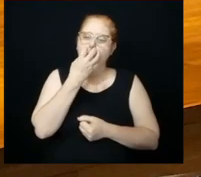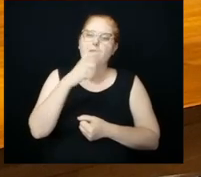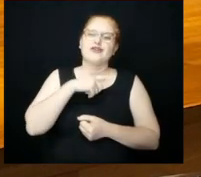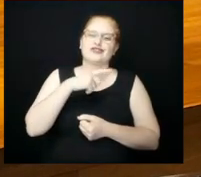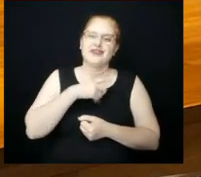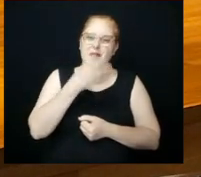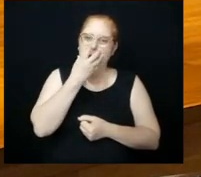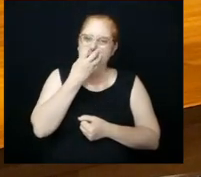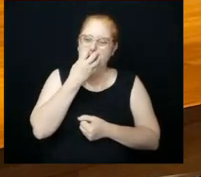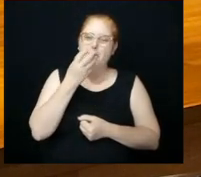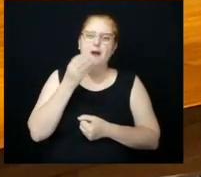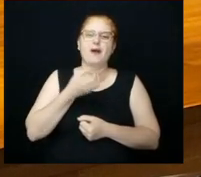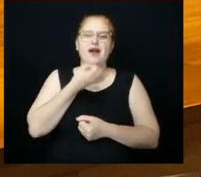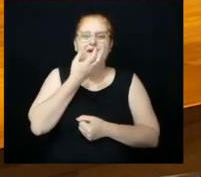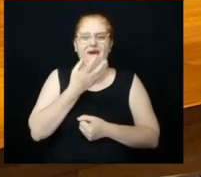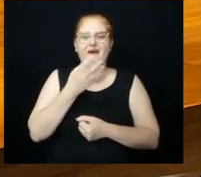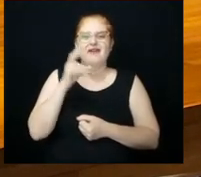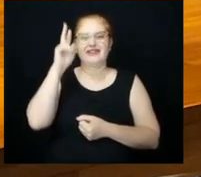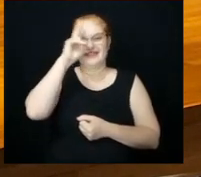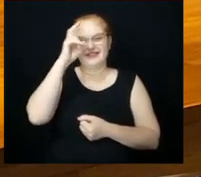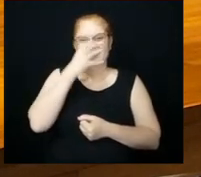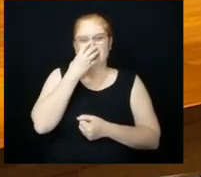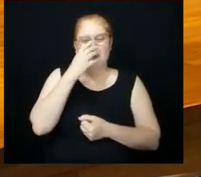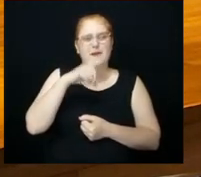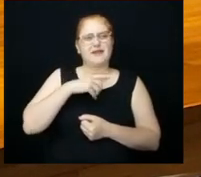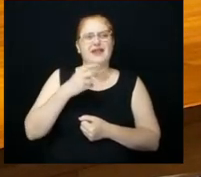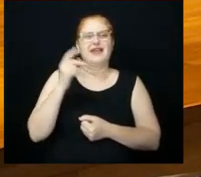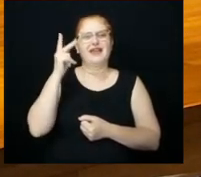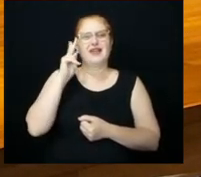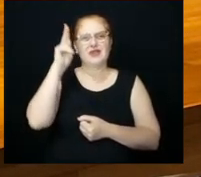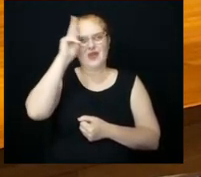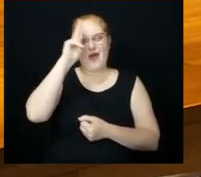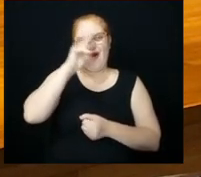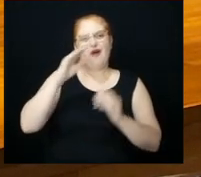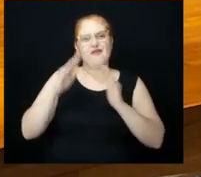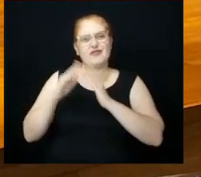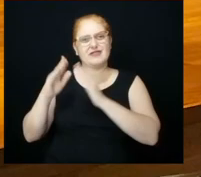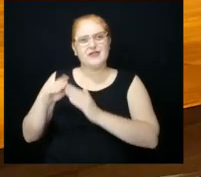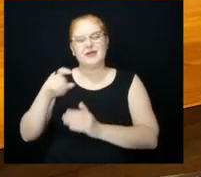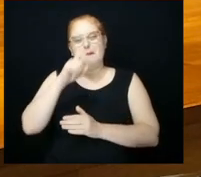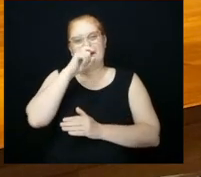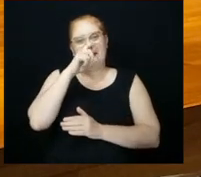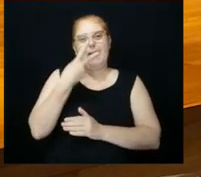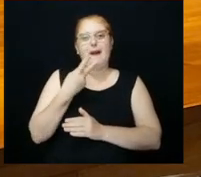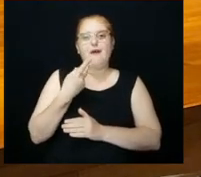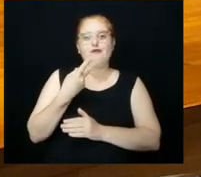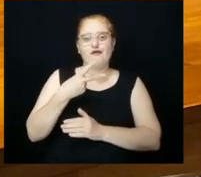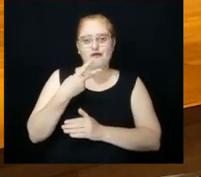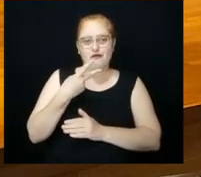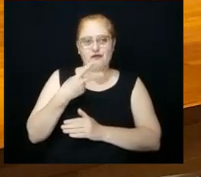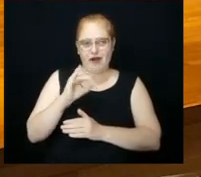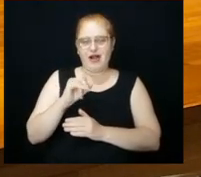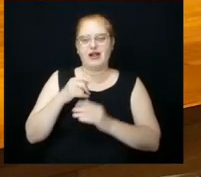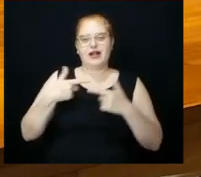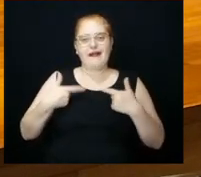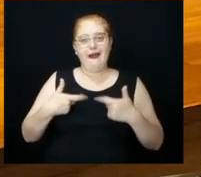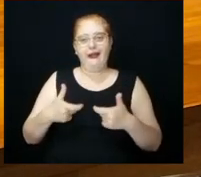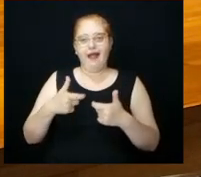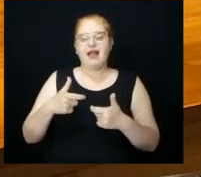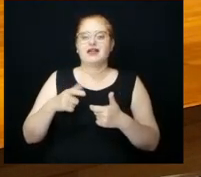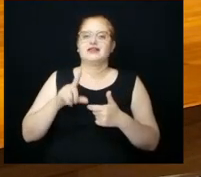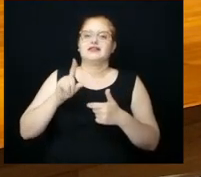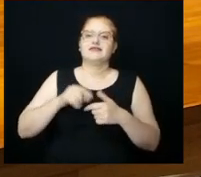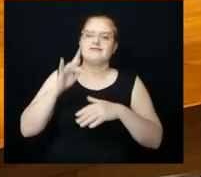um cachorro, aí conta a história do cachorro, tem a história do vizinho, do pai que foi para a guerra, né? Então é um... ele